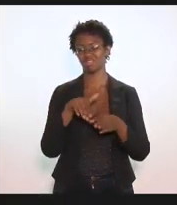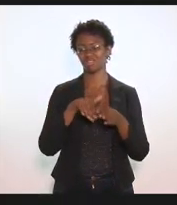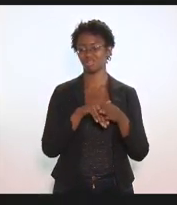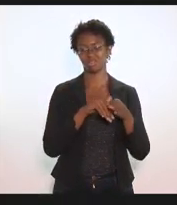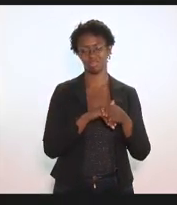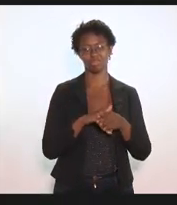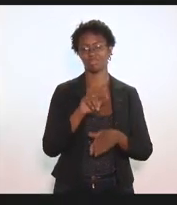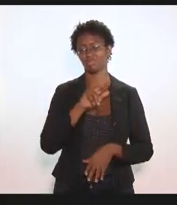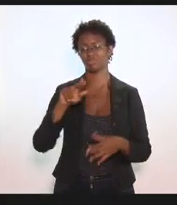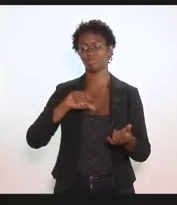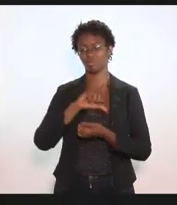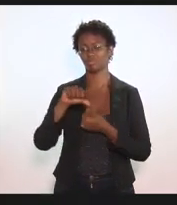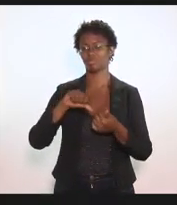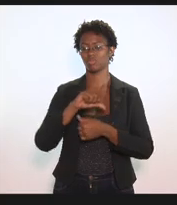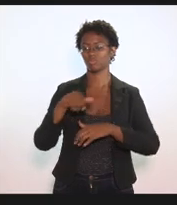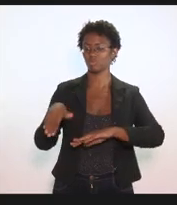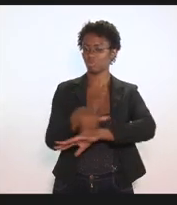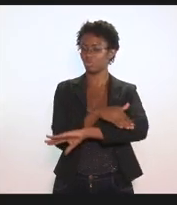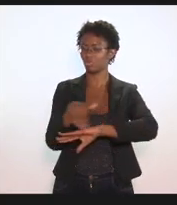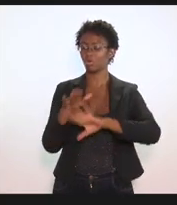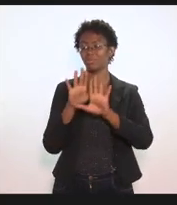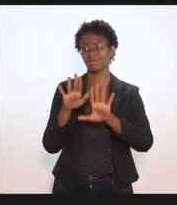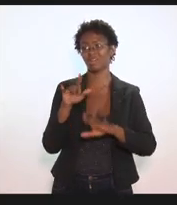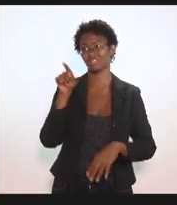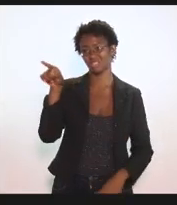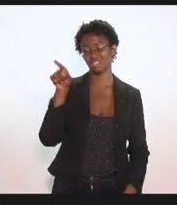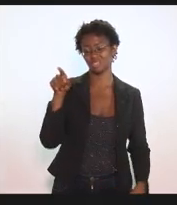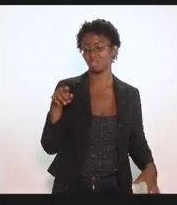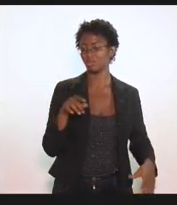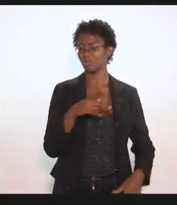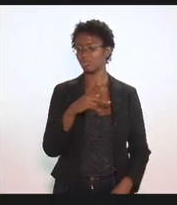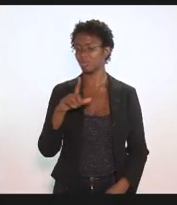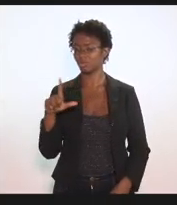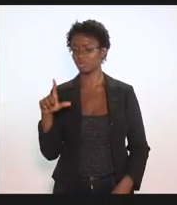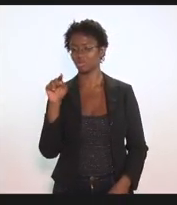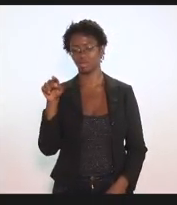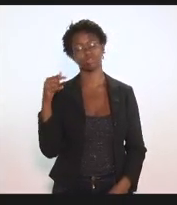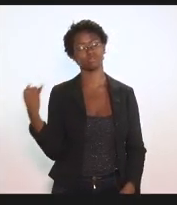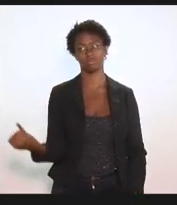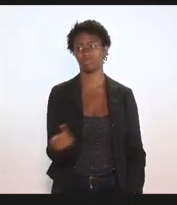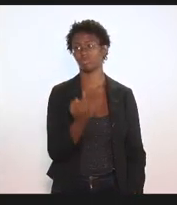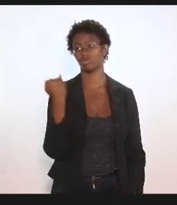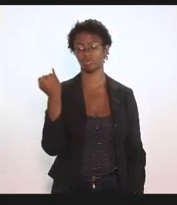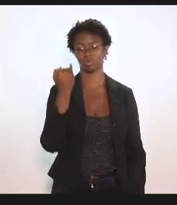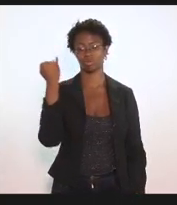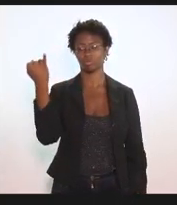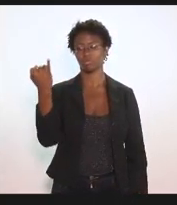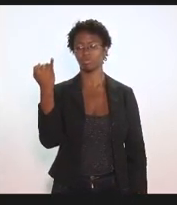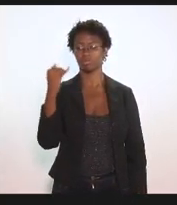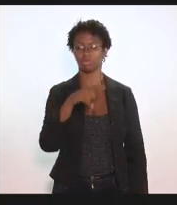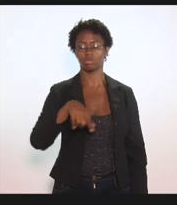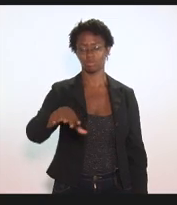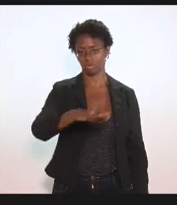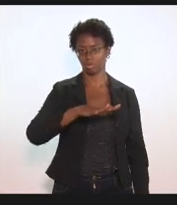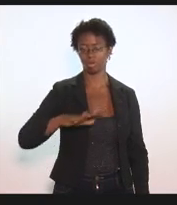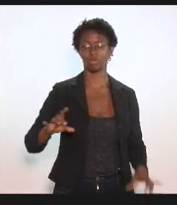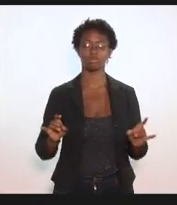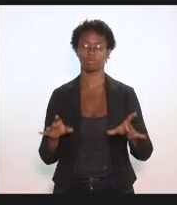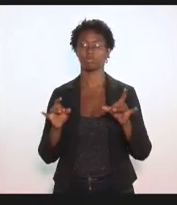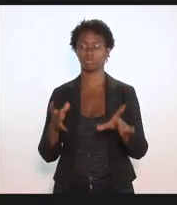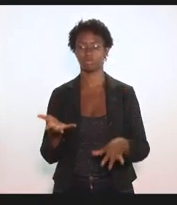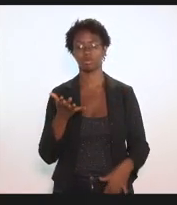o projeto do deputado Alexandre Knoploch é de grande relevância ali para aquele comércio. Eu